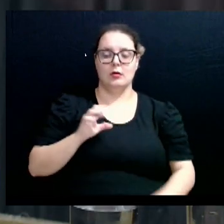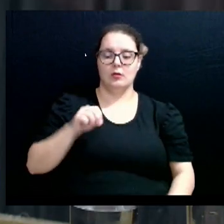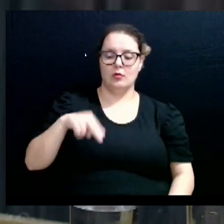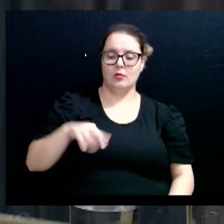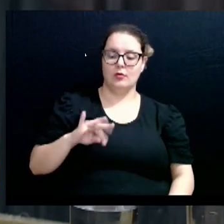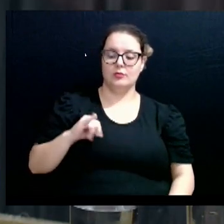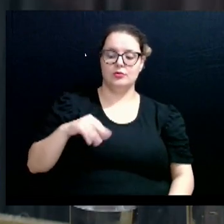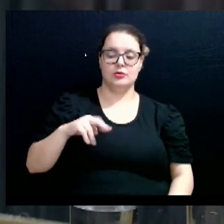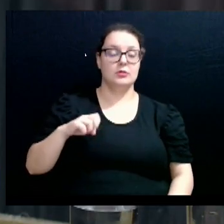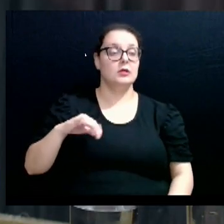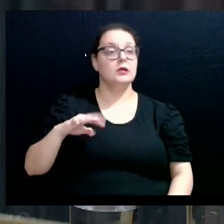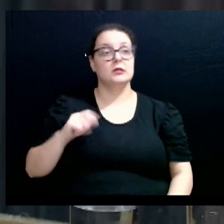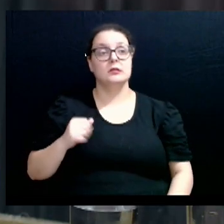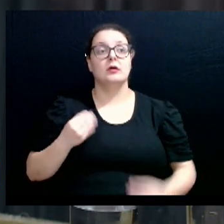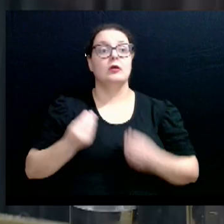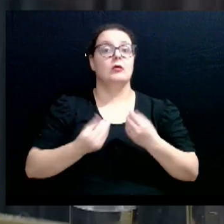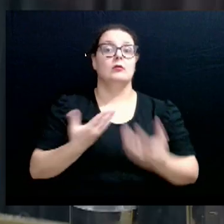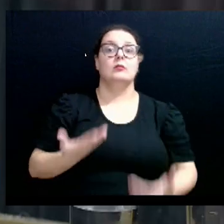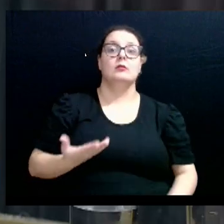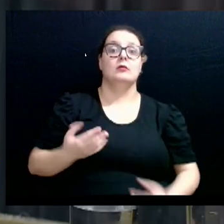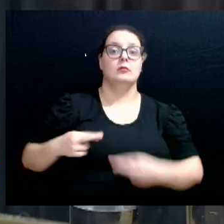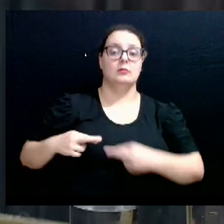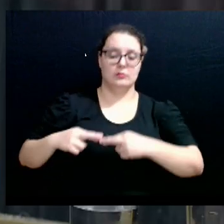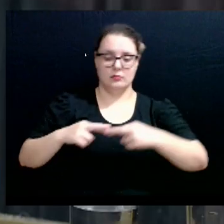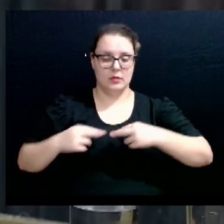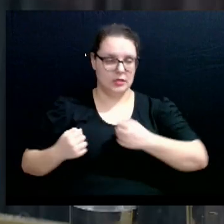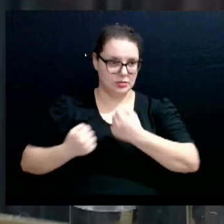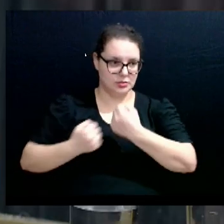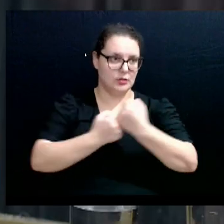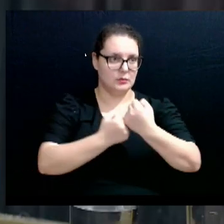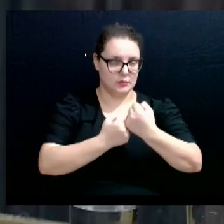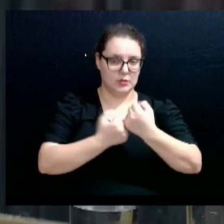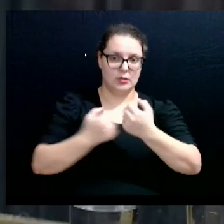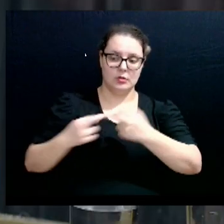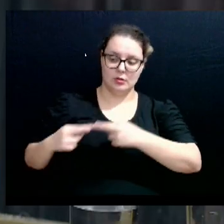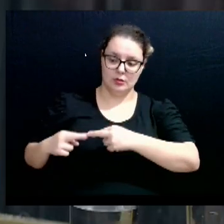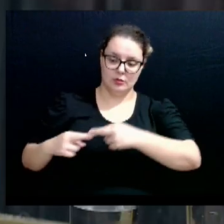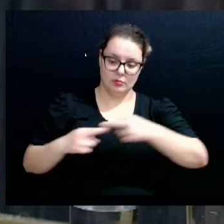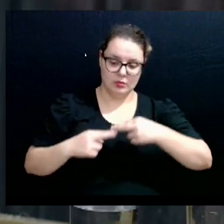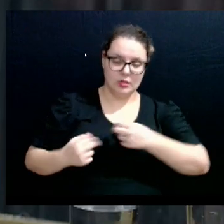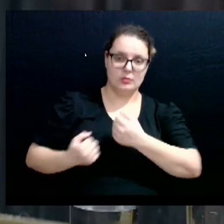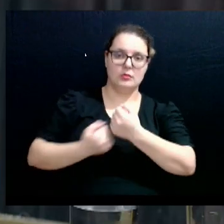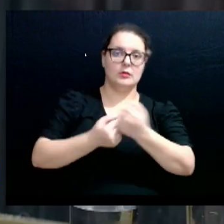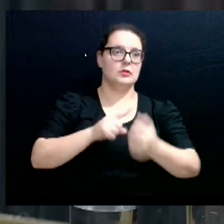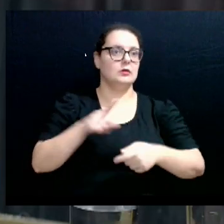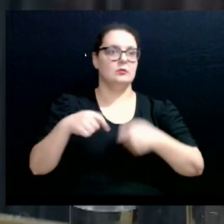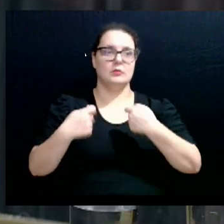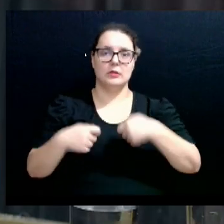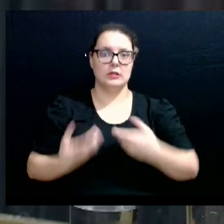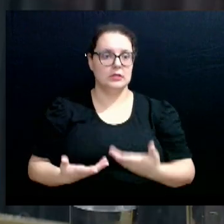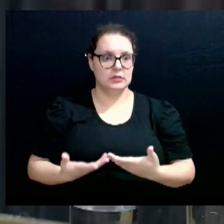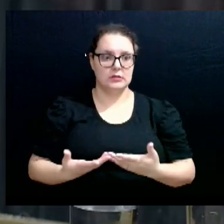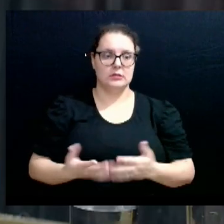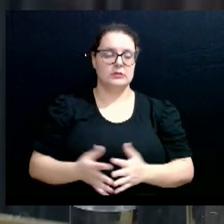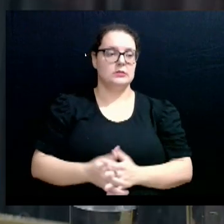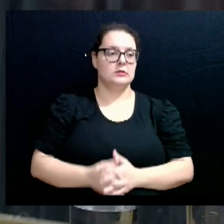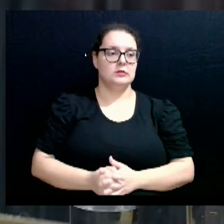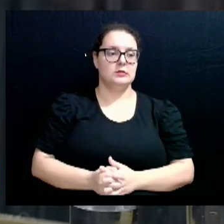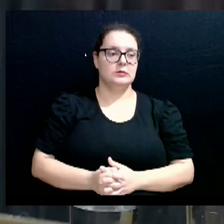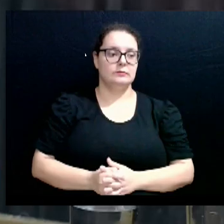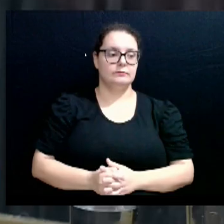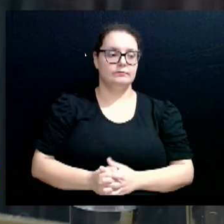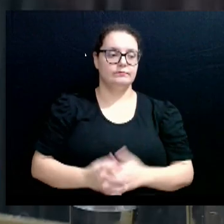que forma? Uma rede de apoio. E uma rede de apoio não precisa ser necessariamente